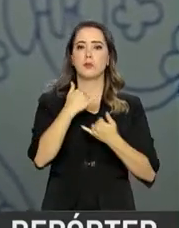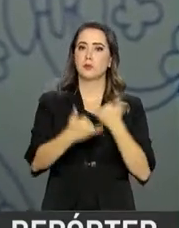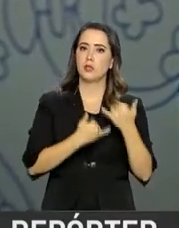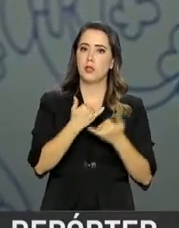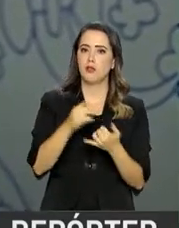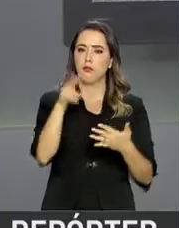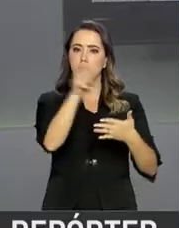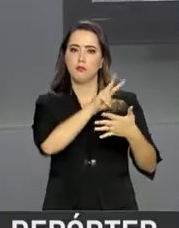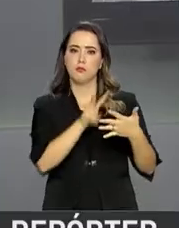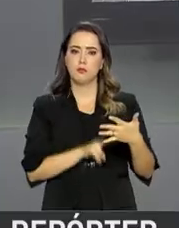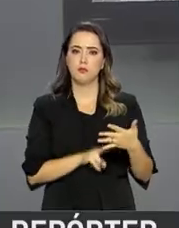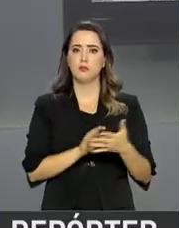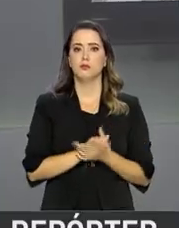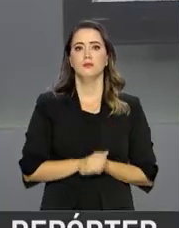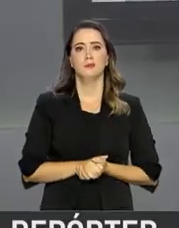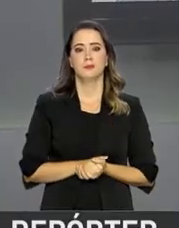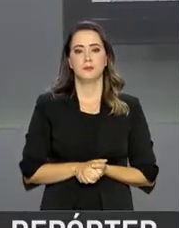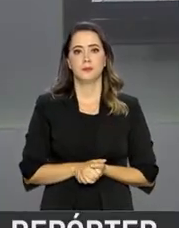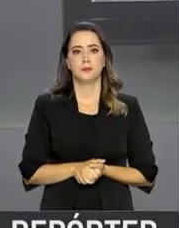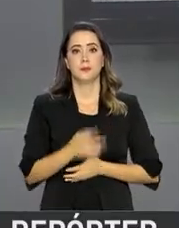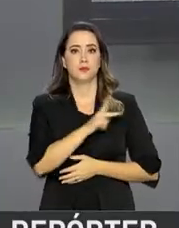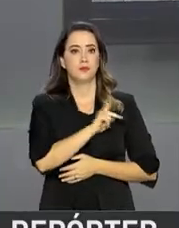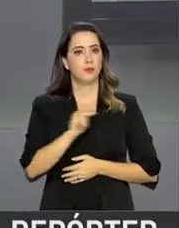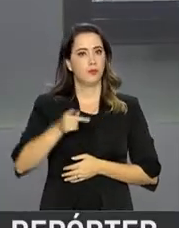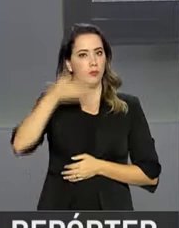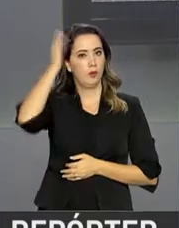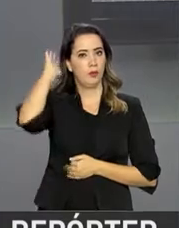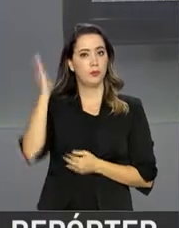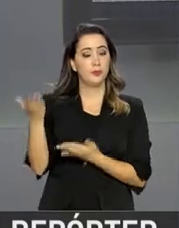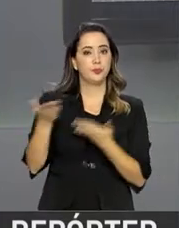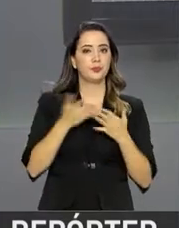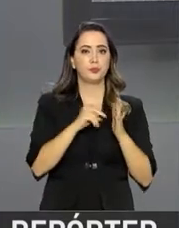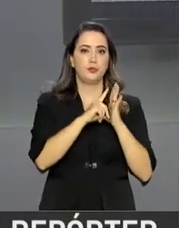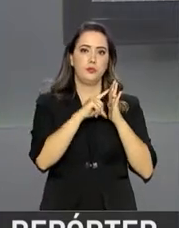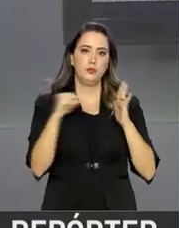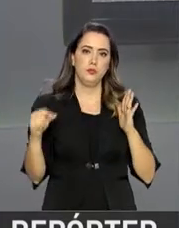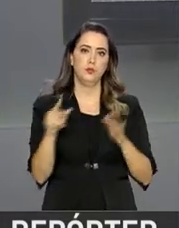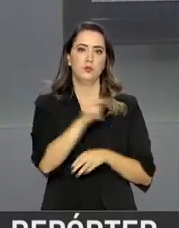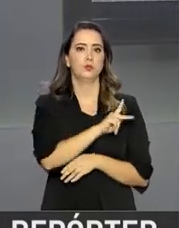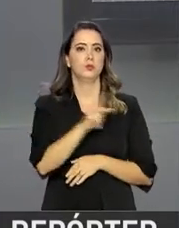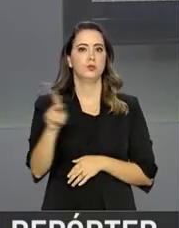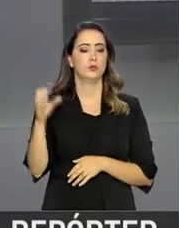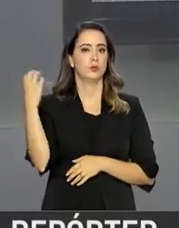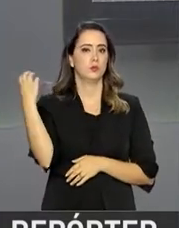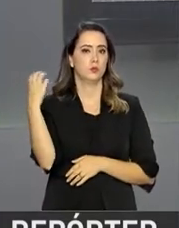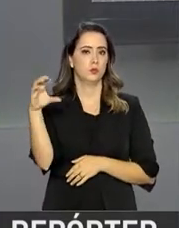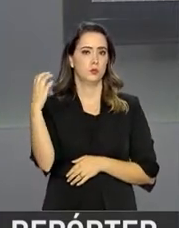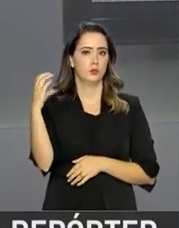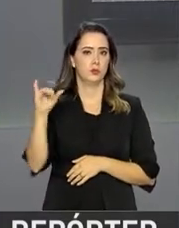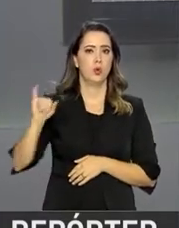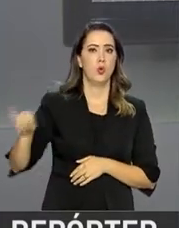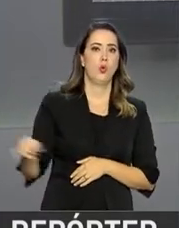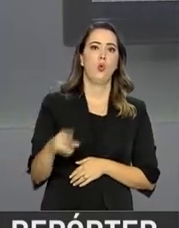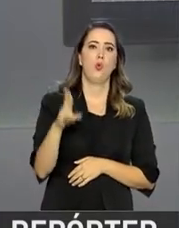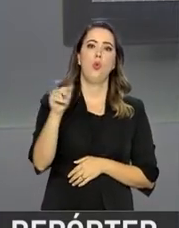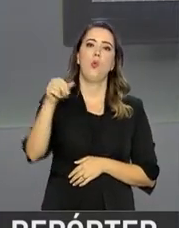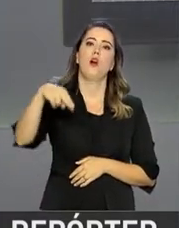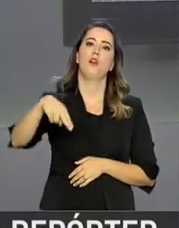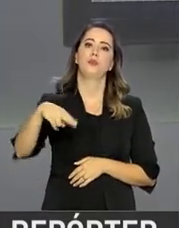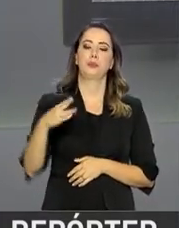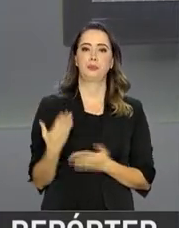leitura o presidente michel temer recebeu no palácio do planalto o presidente da colômbia juan manuel santos